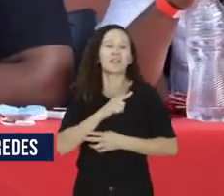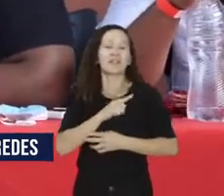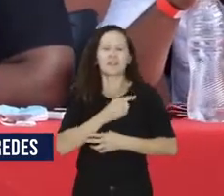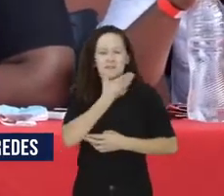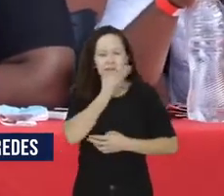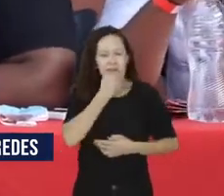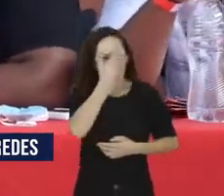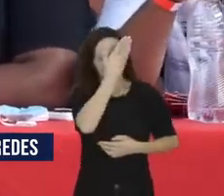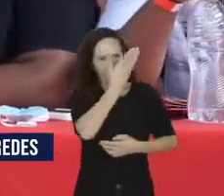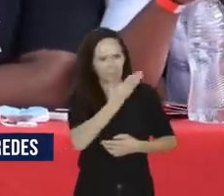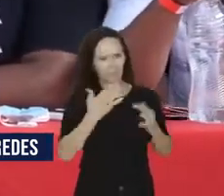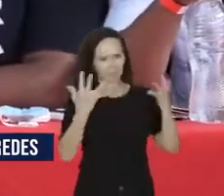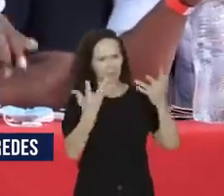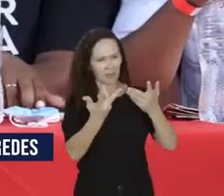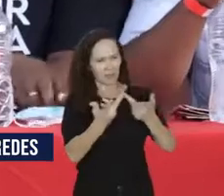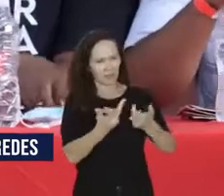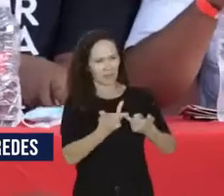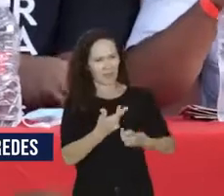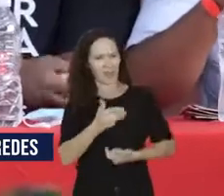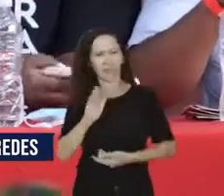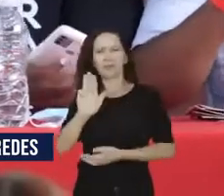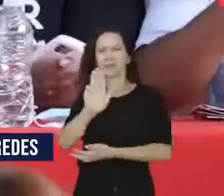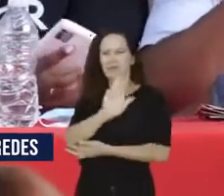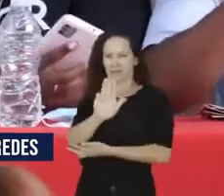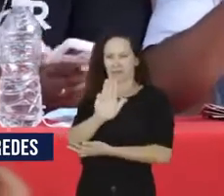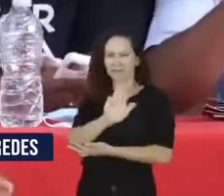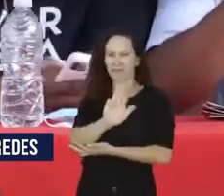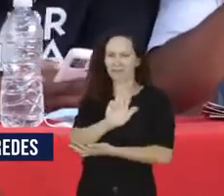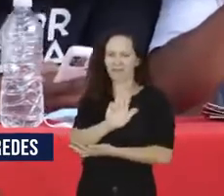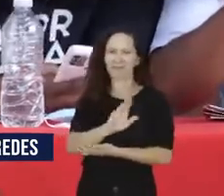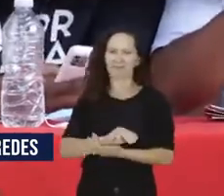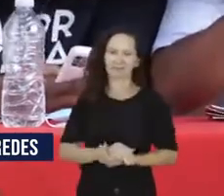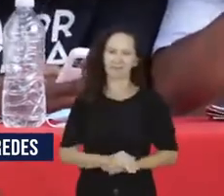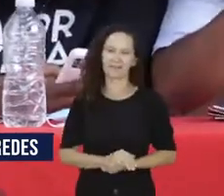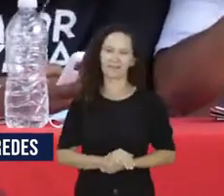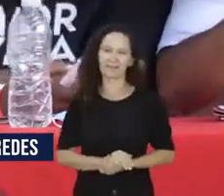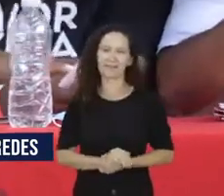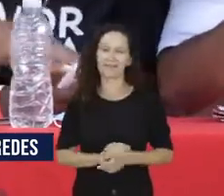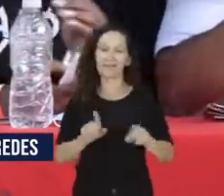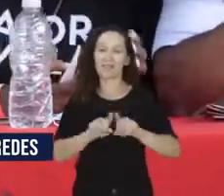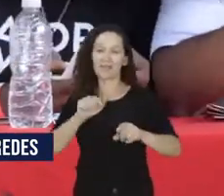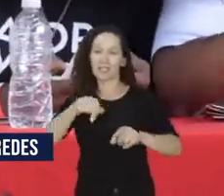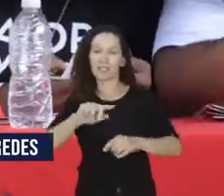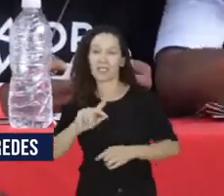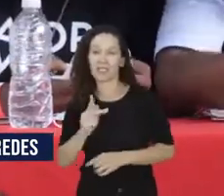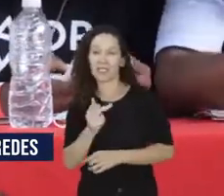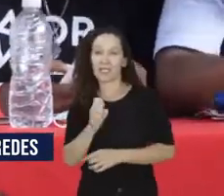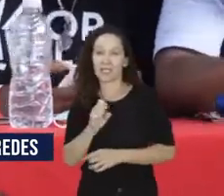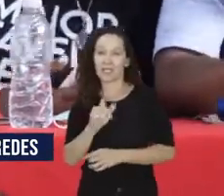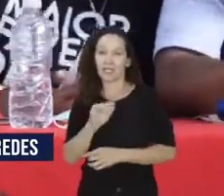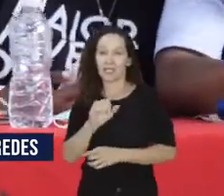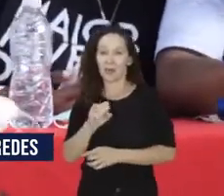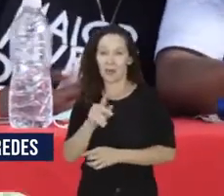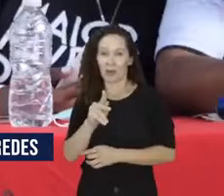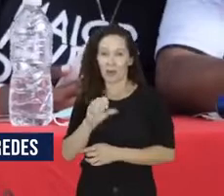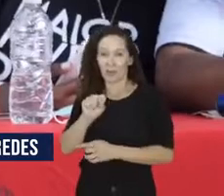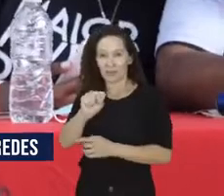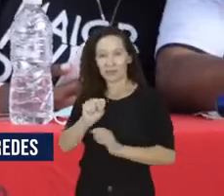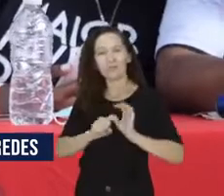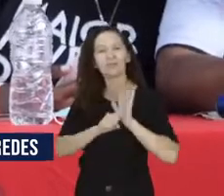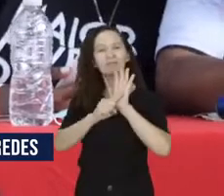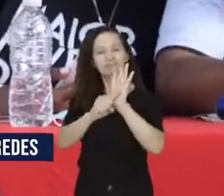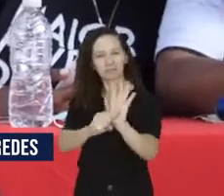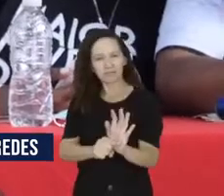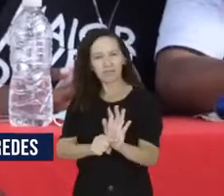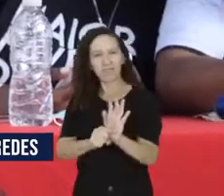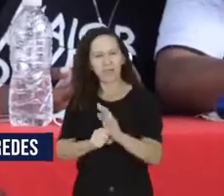Lula. E Heliópolis vai ajudar essa nação